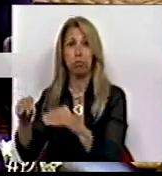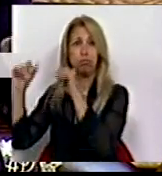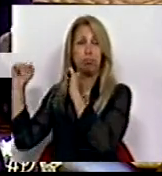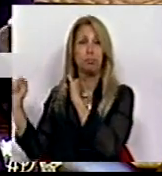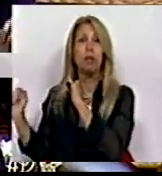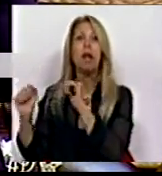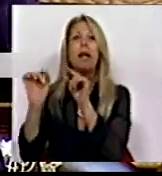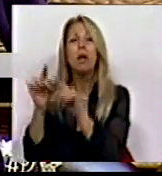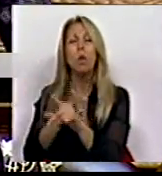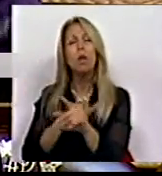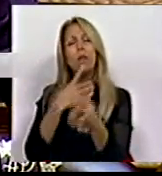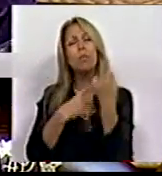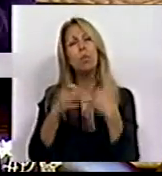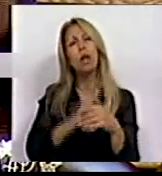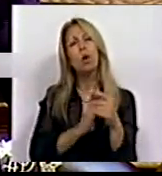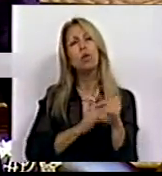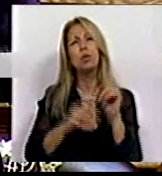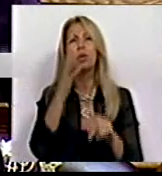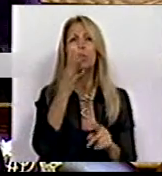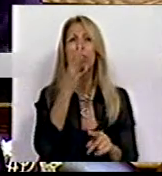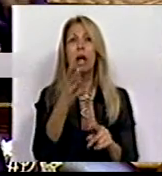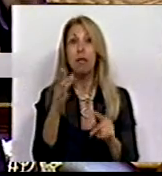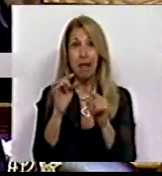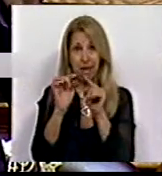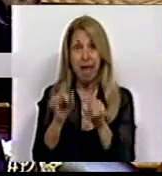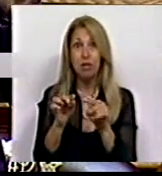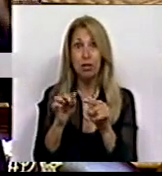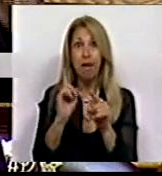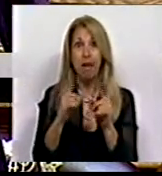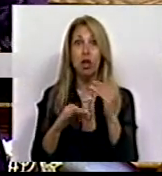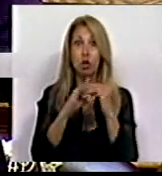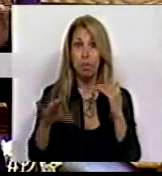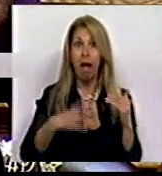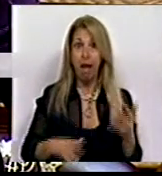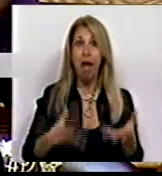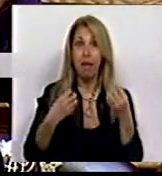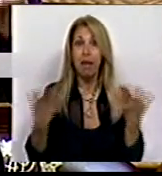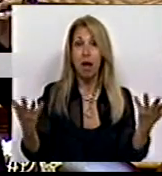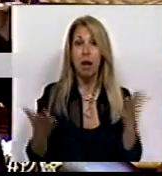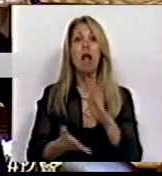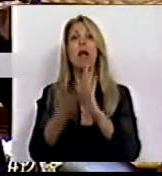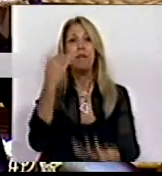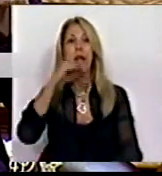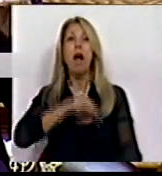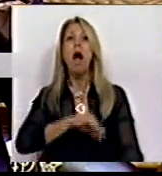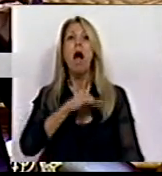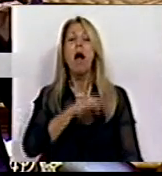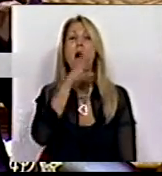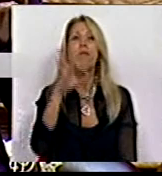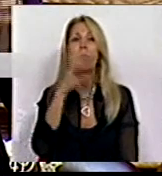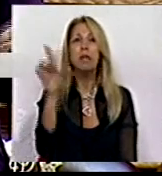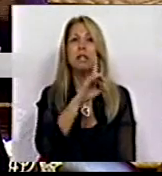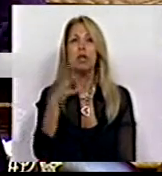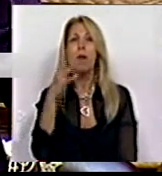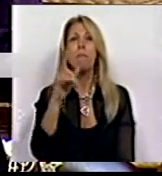queria perguntar ao Senhor Deputado se é esta a sustentabilidade que pretende. retirar abono de família a mais de 600 mil